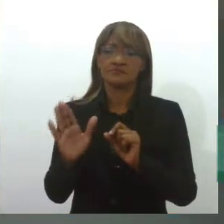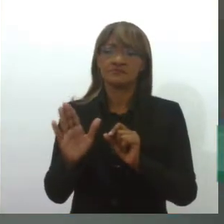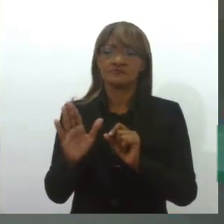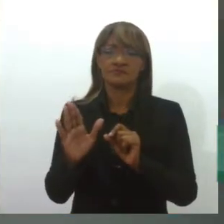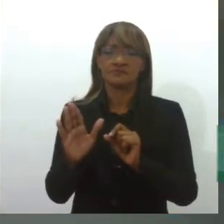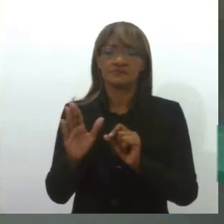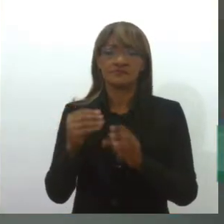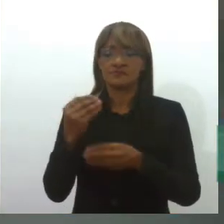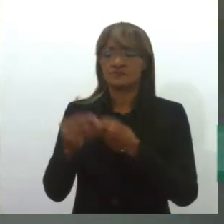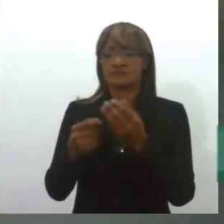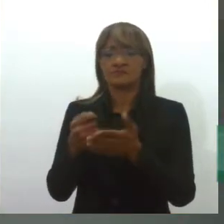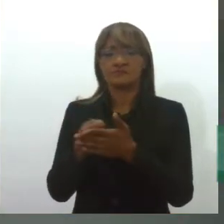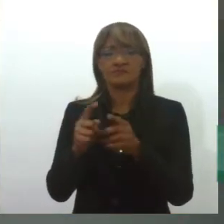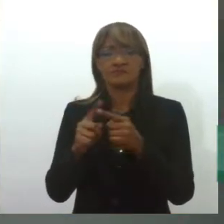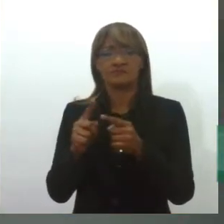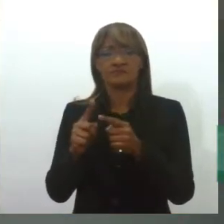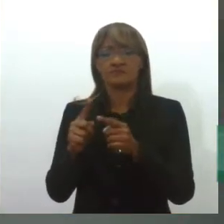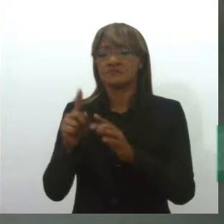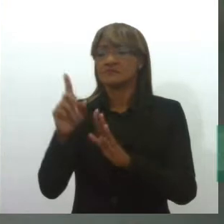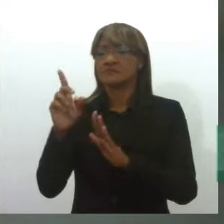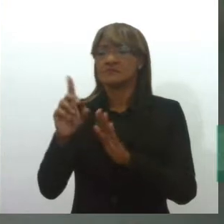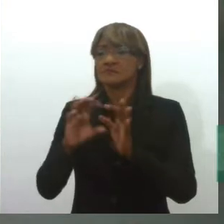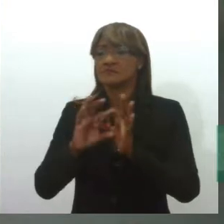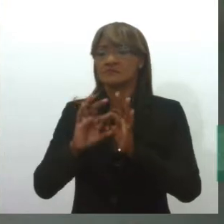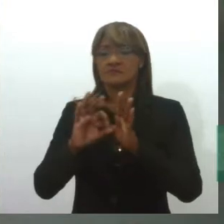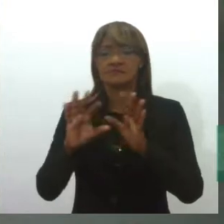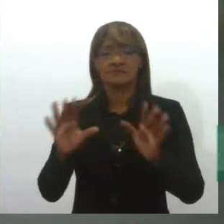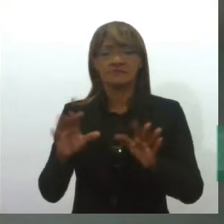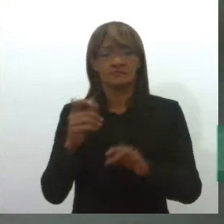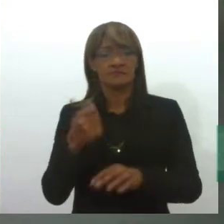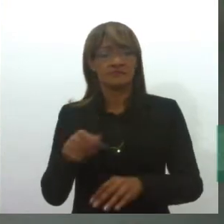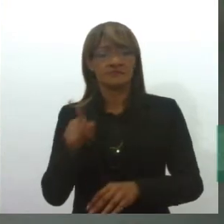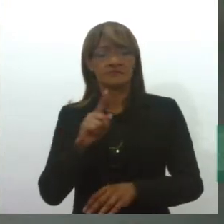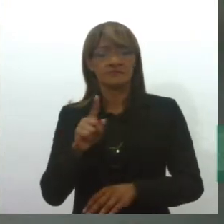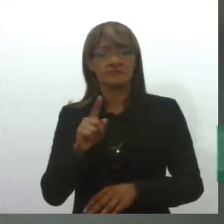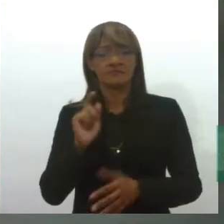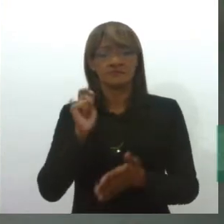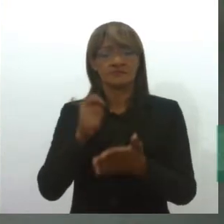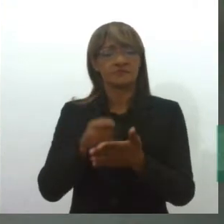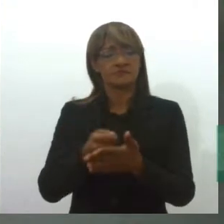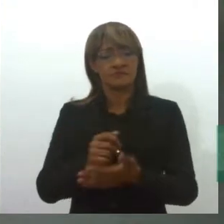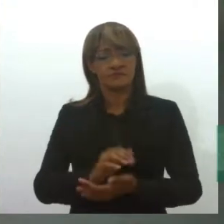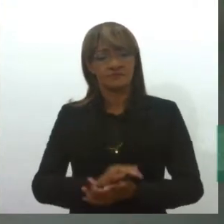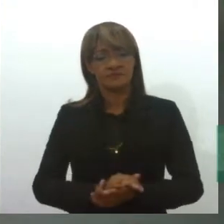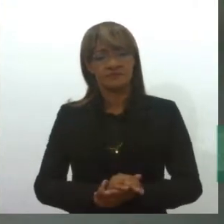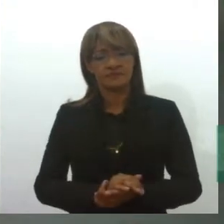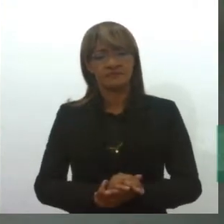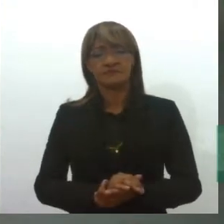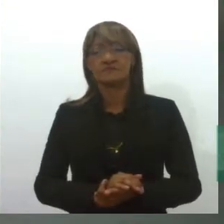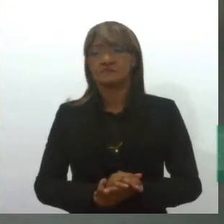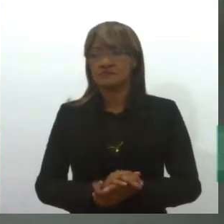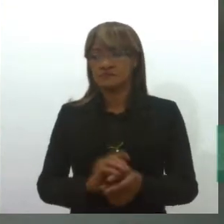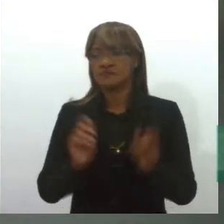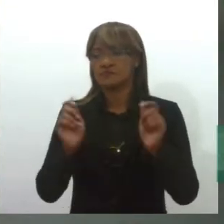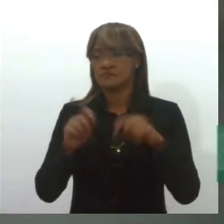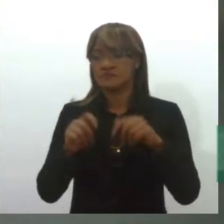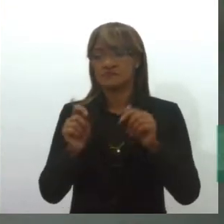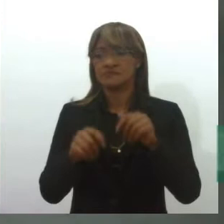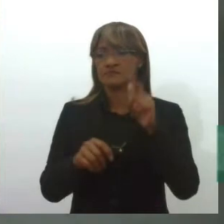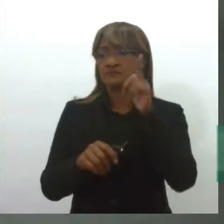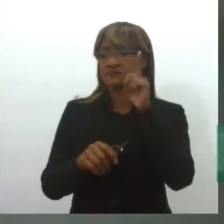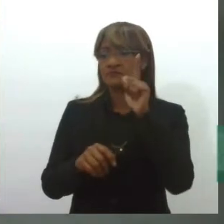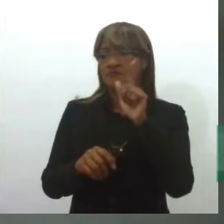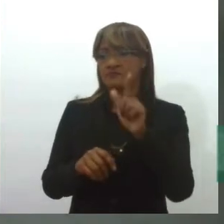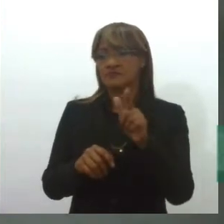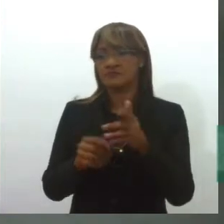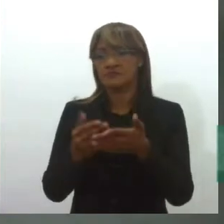tem direito à liberdade sem fiança. A regra é a liberdade. Então, ele vai conseguir essa liberdade na audiência de custódia.